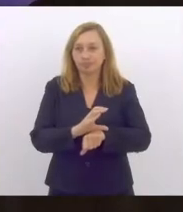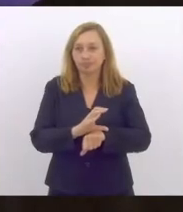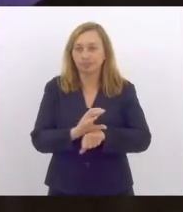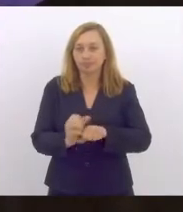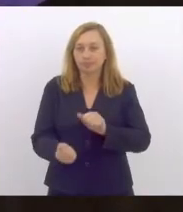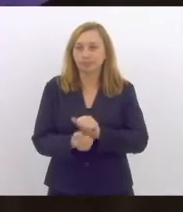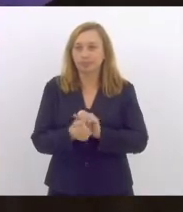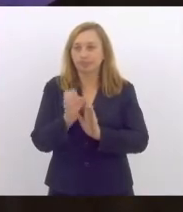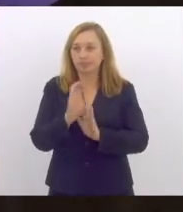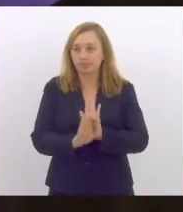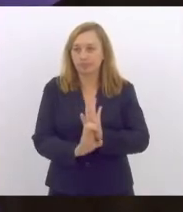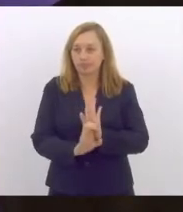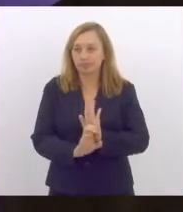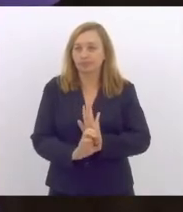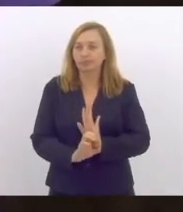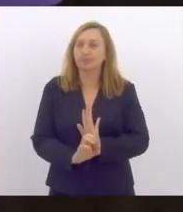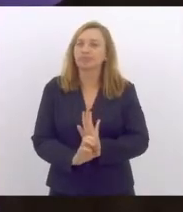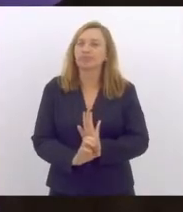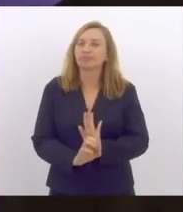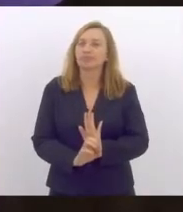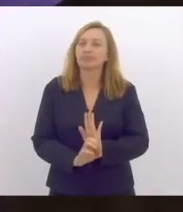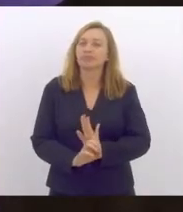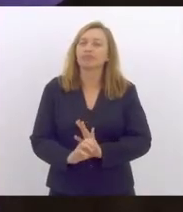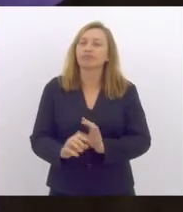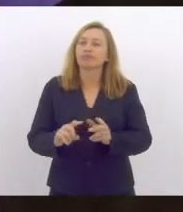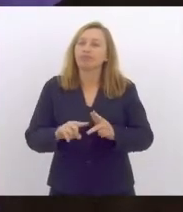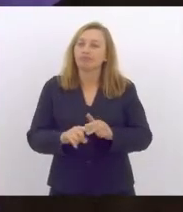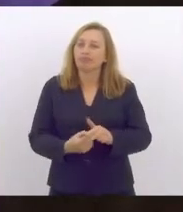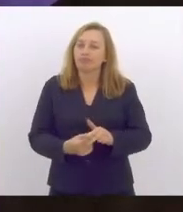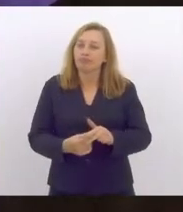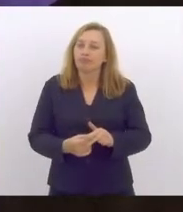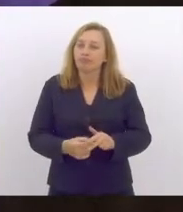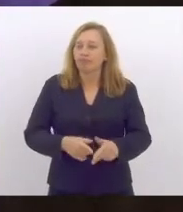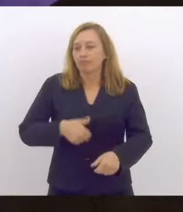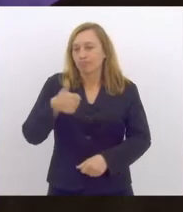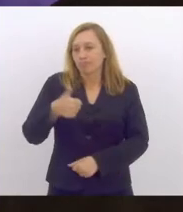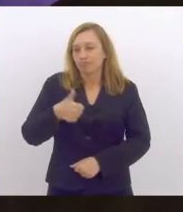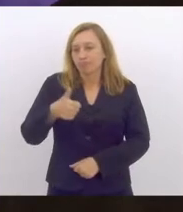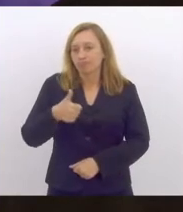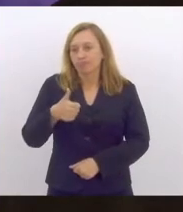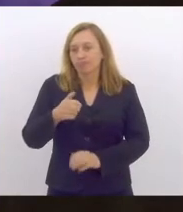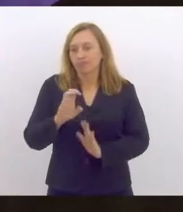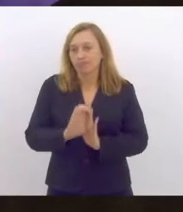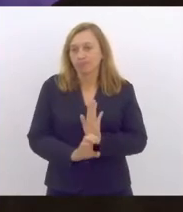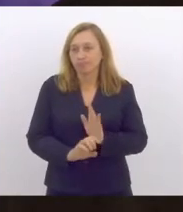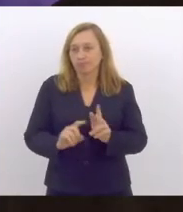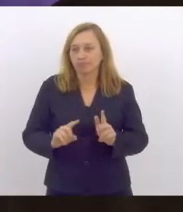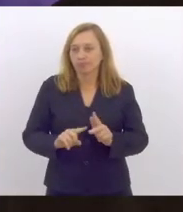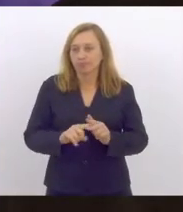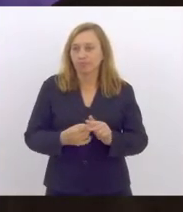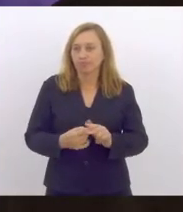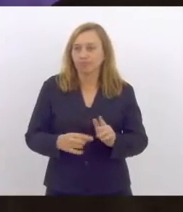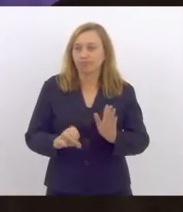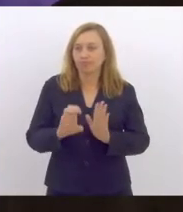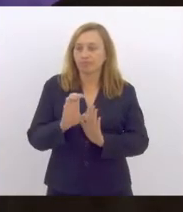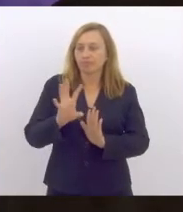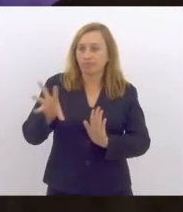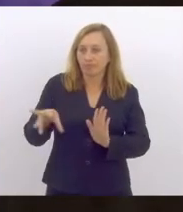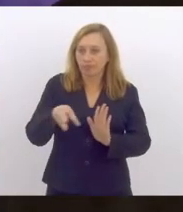constitucionalidade com emendas. Emenda modificativa número 1, altera a